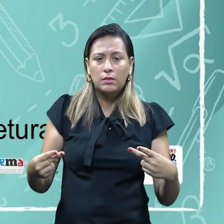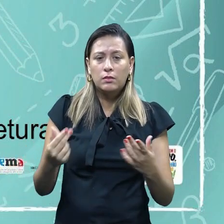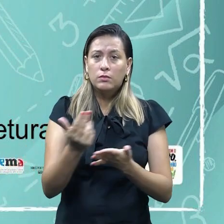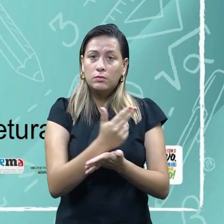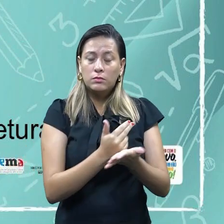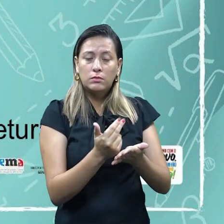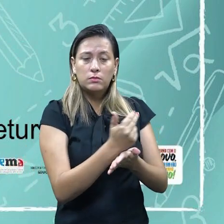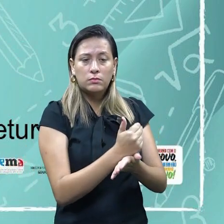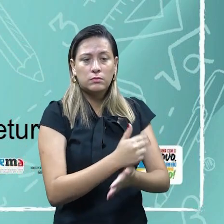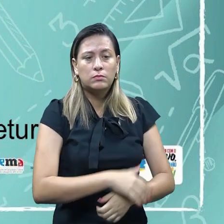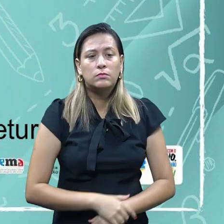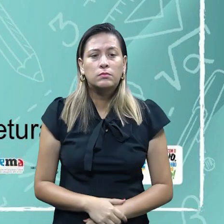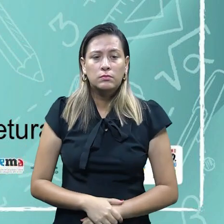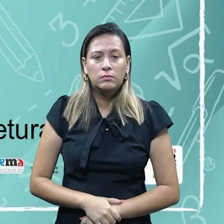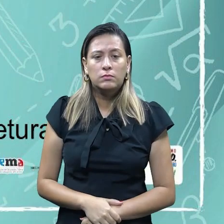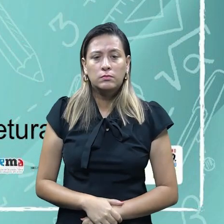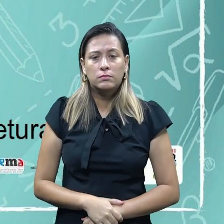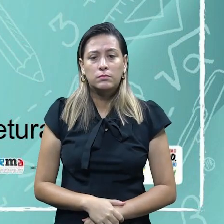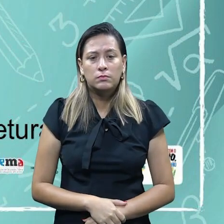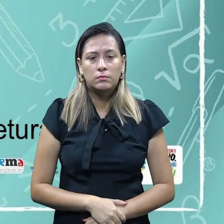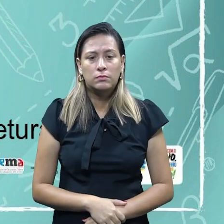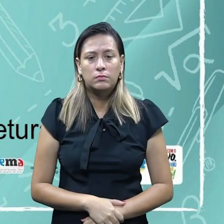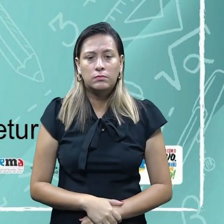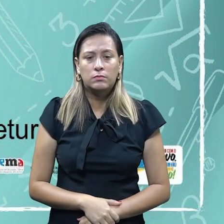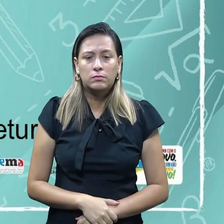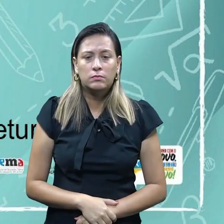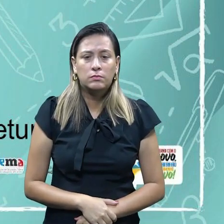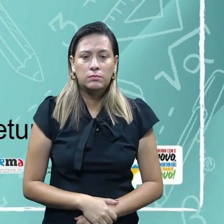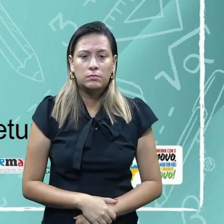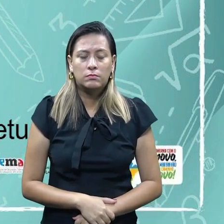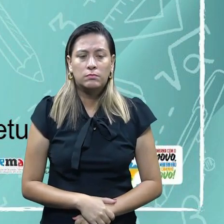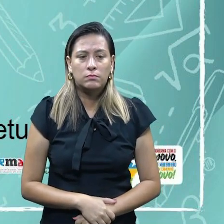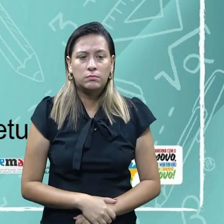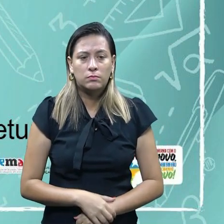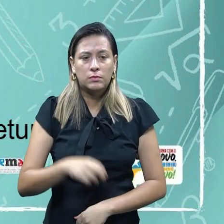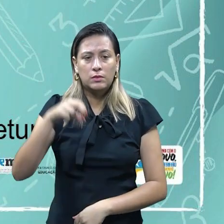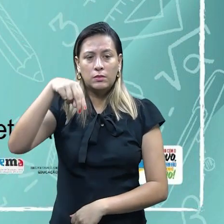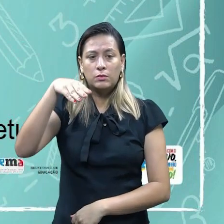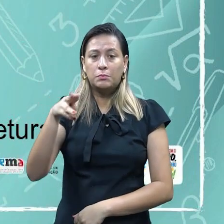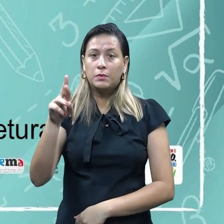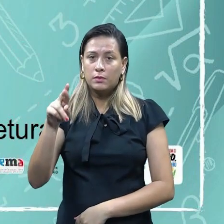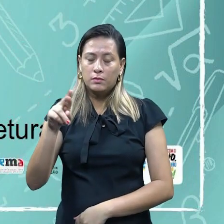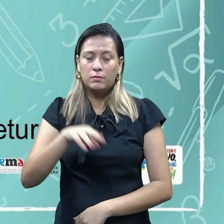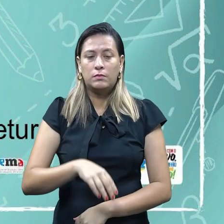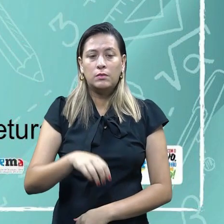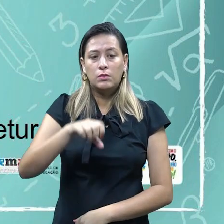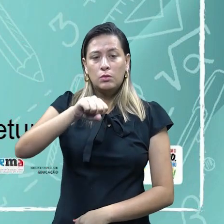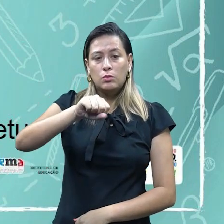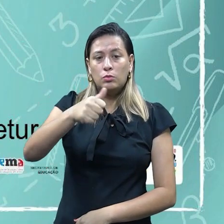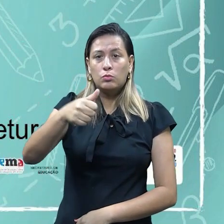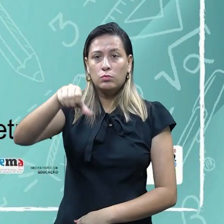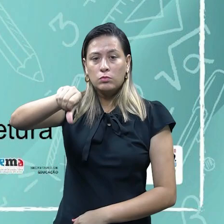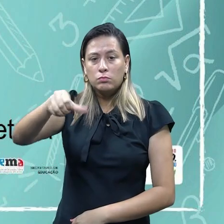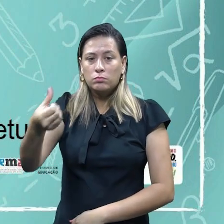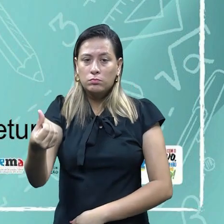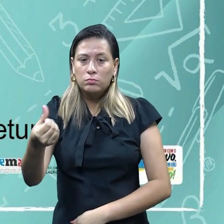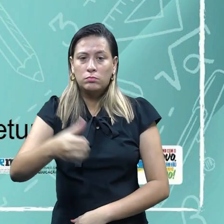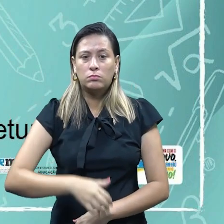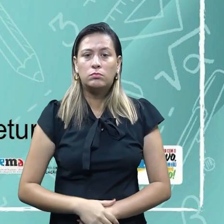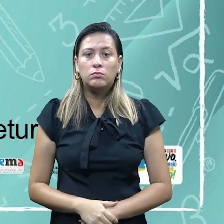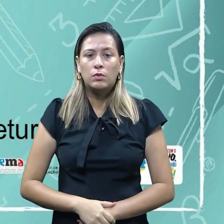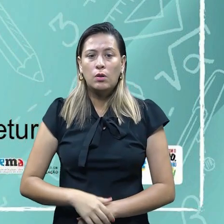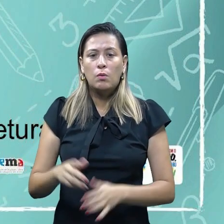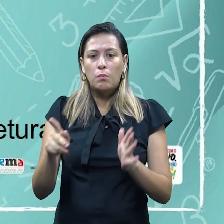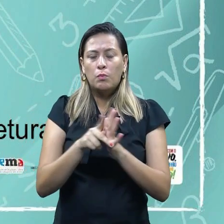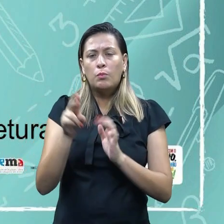desenho. Eles vão ser a NBR 8196, emprego